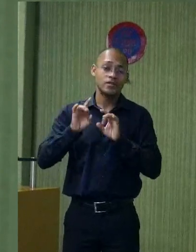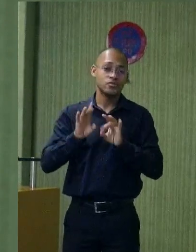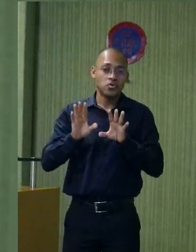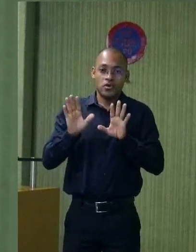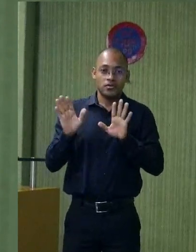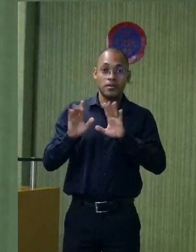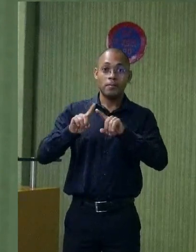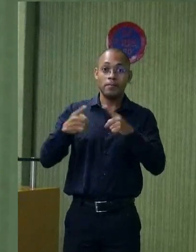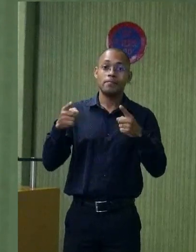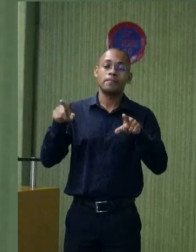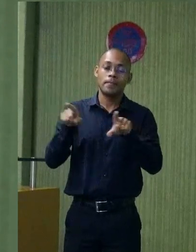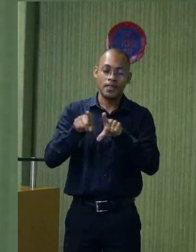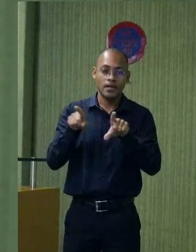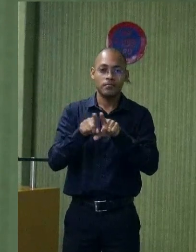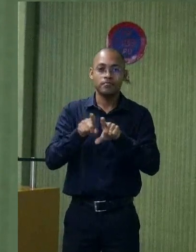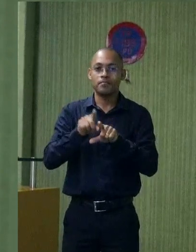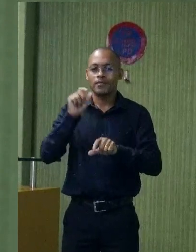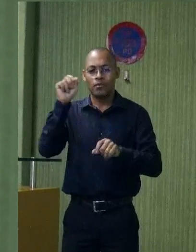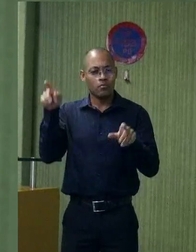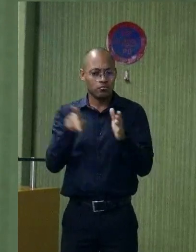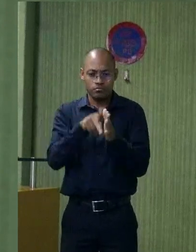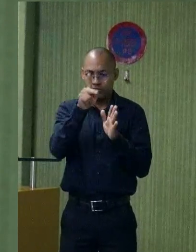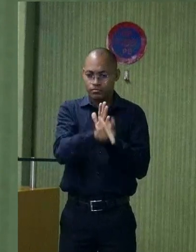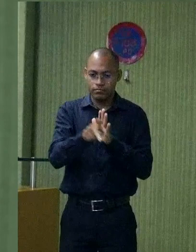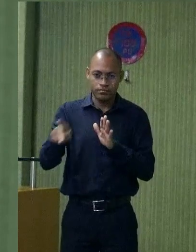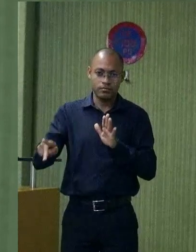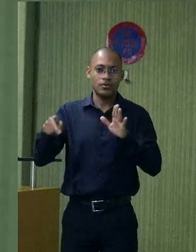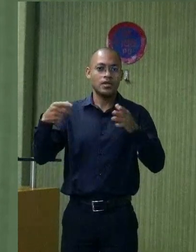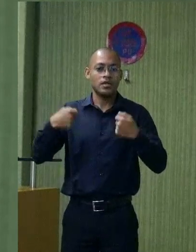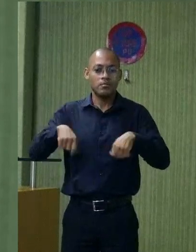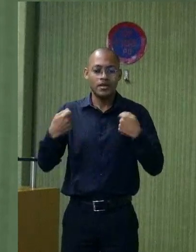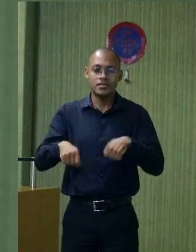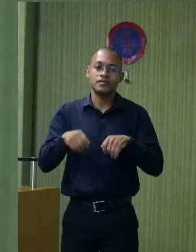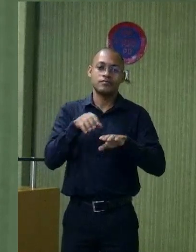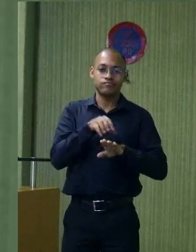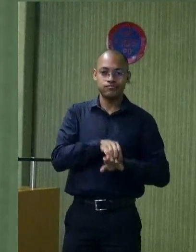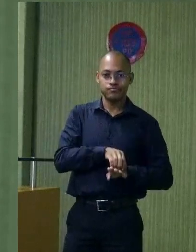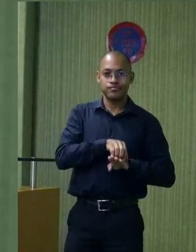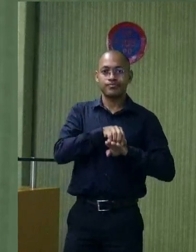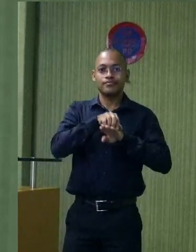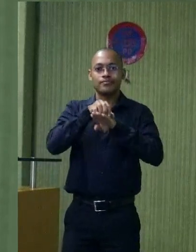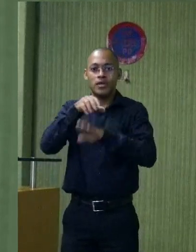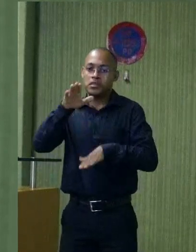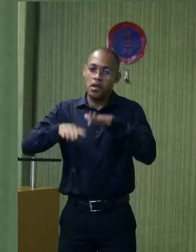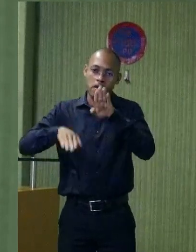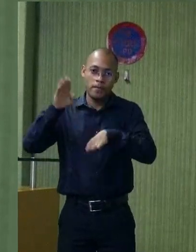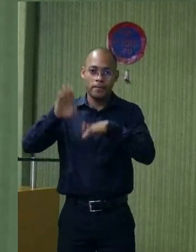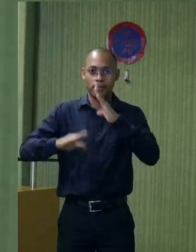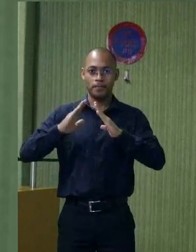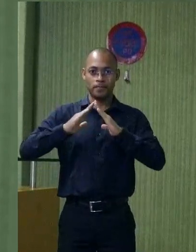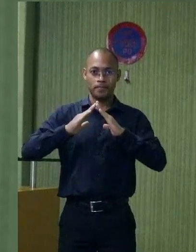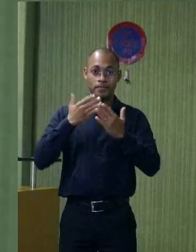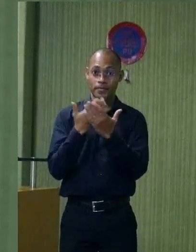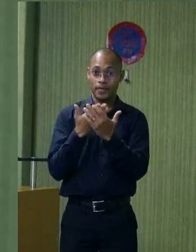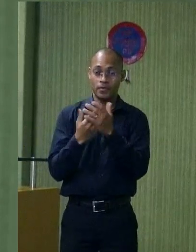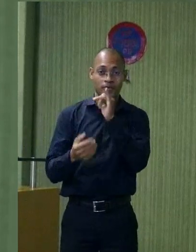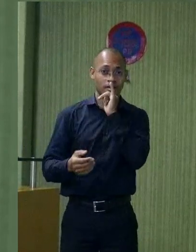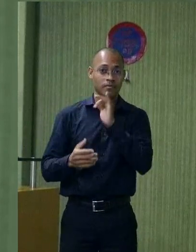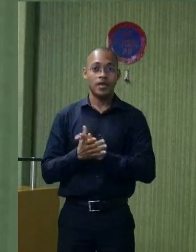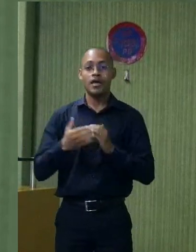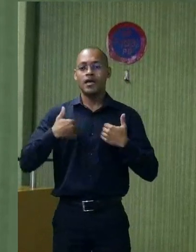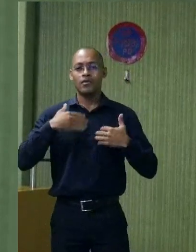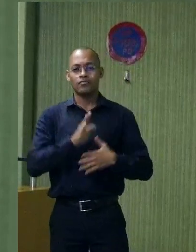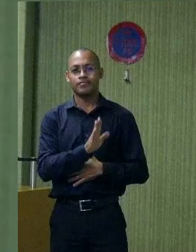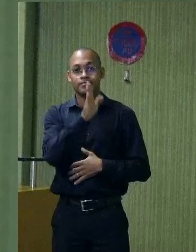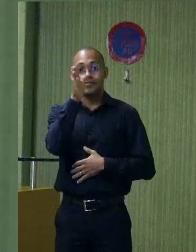relação à questão também dos professores né que tem que ir no transporte dependendo da escola onde ela situada por exemplo eu já fui em